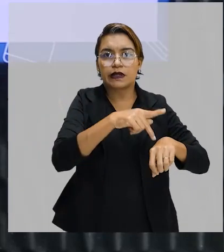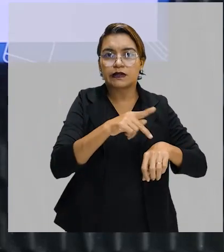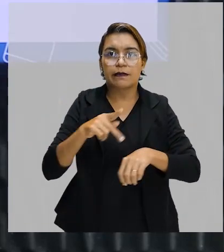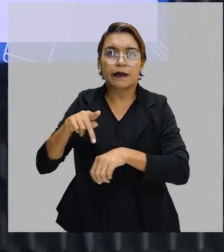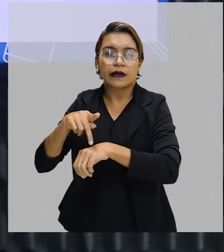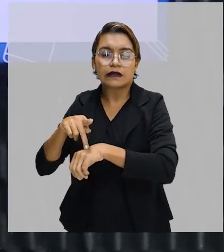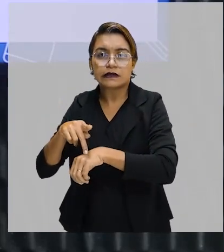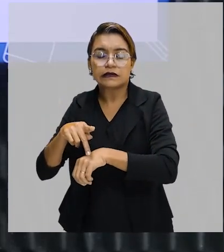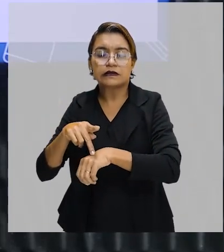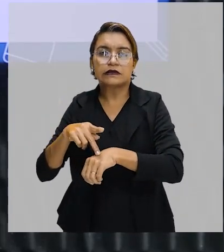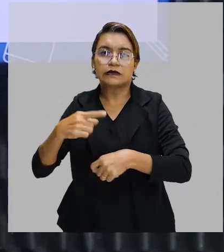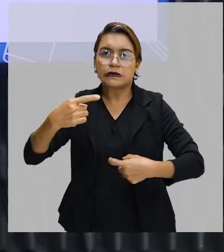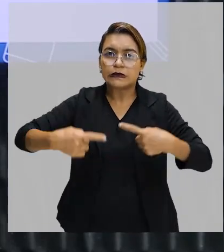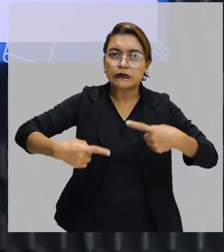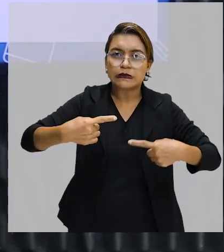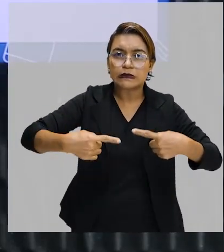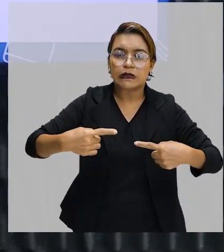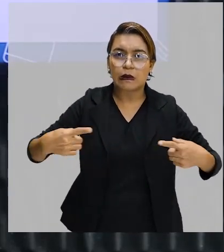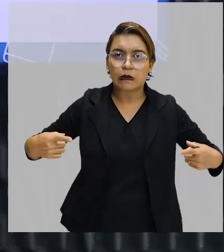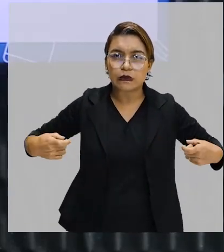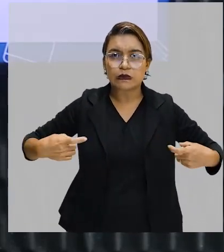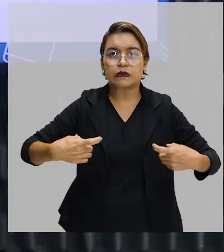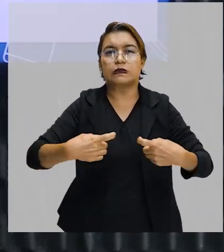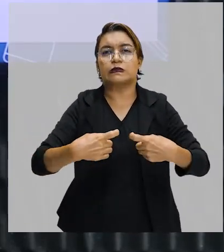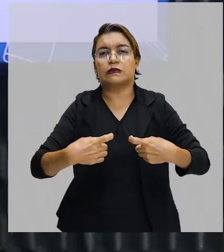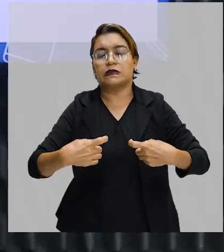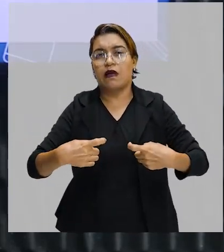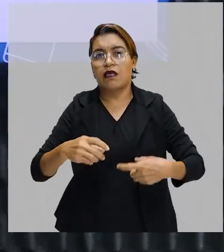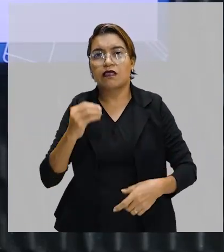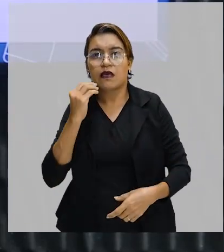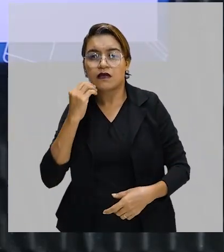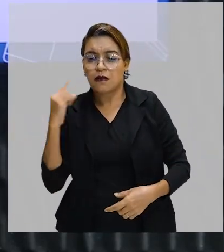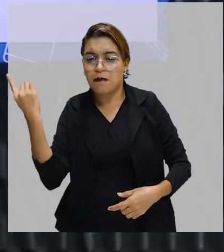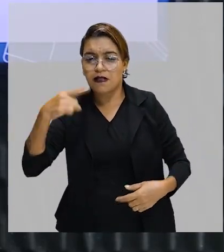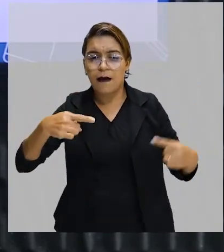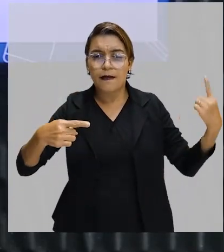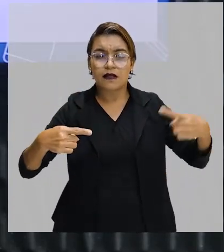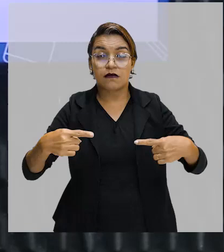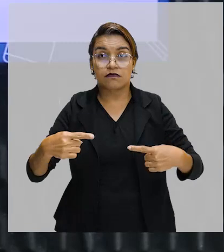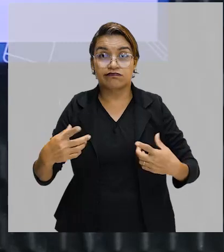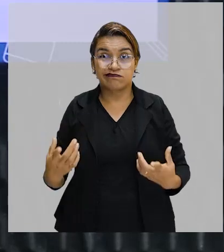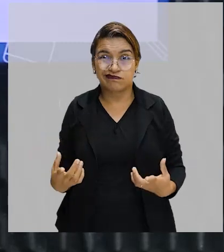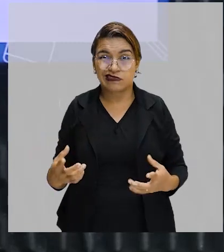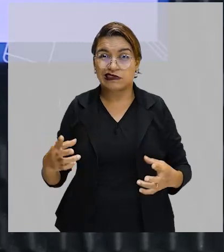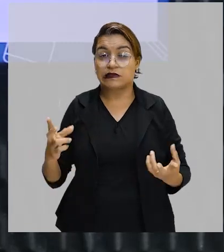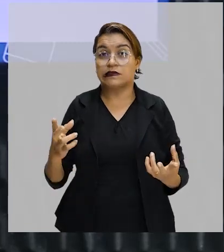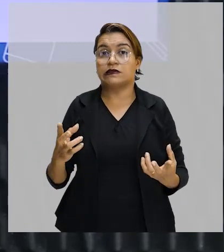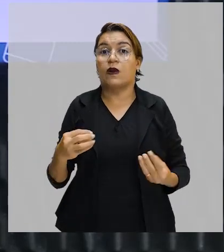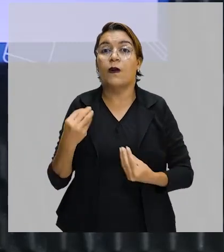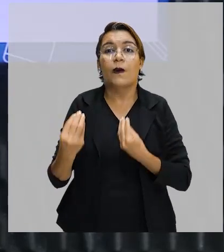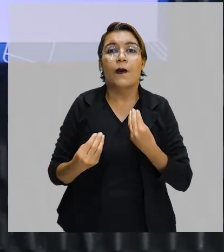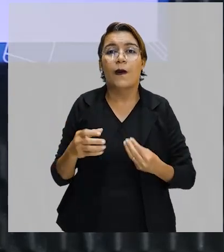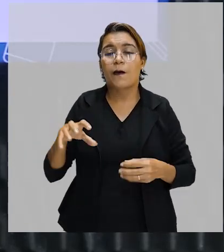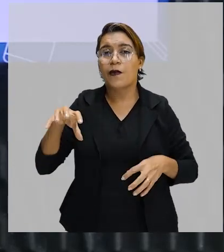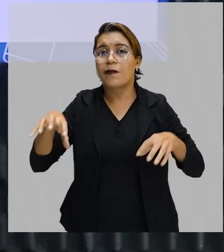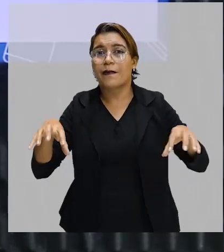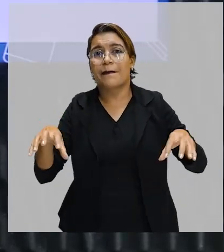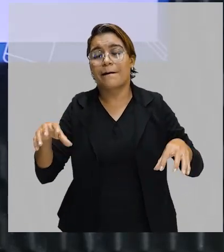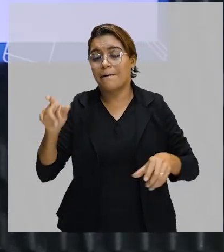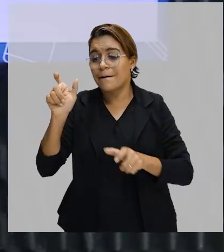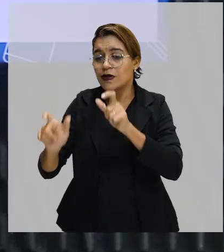país sobre o outro dominando o outro atacando o outro então Imagine como vivem aquela